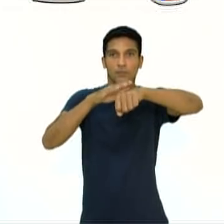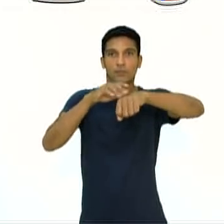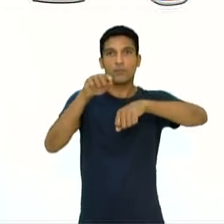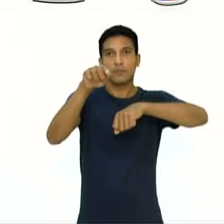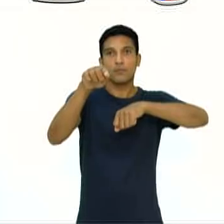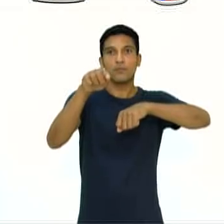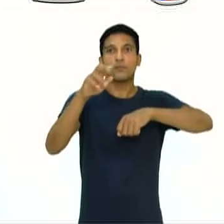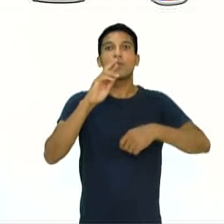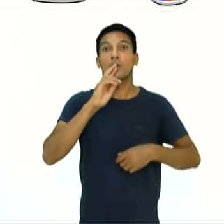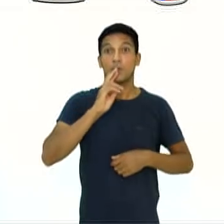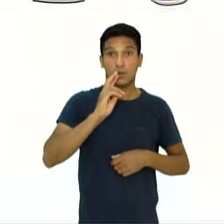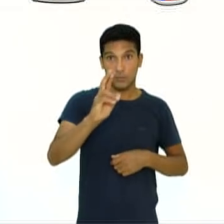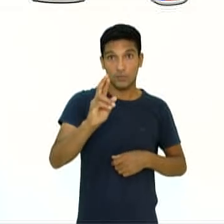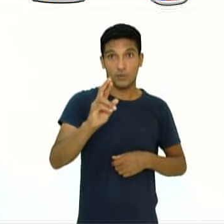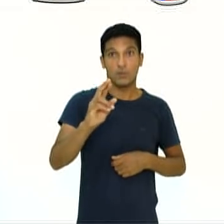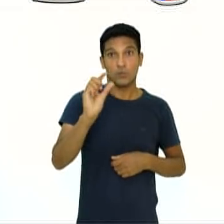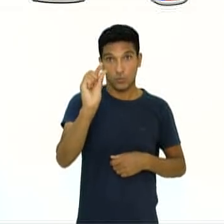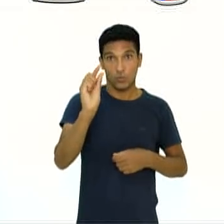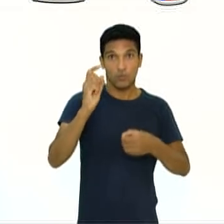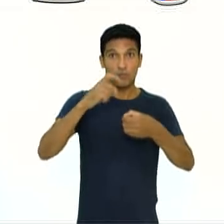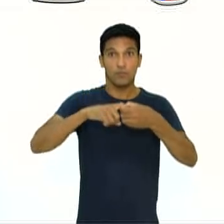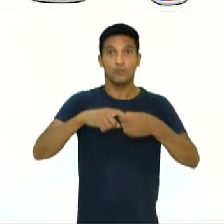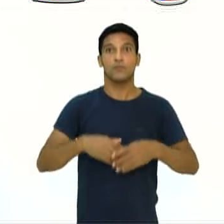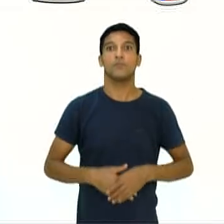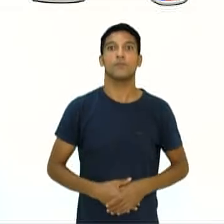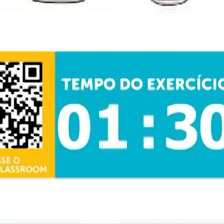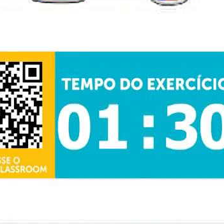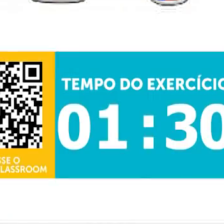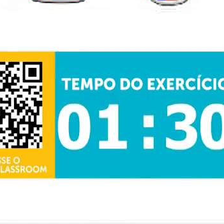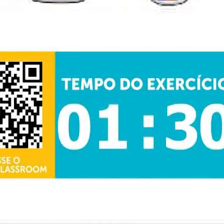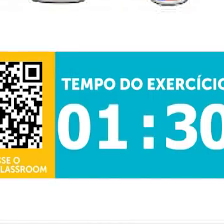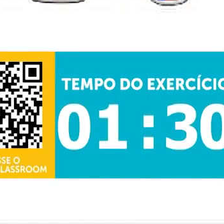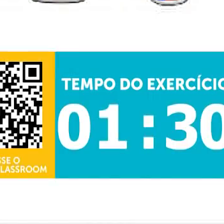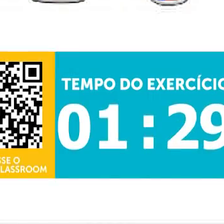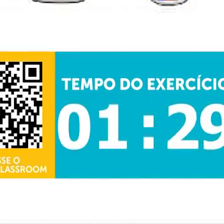vocês resolverem e já voltamos.